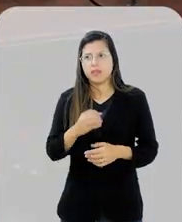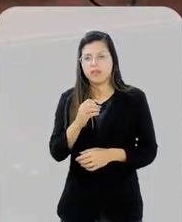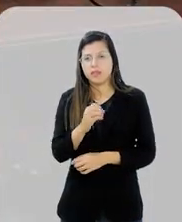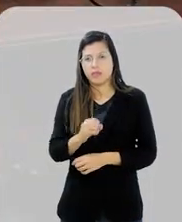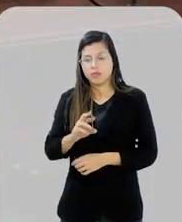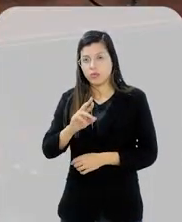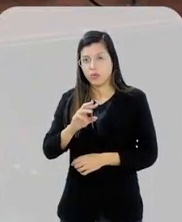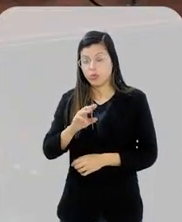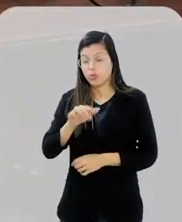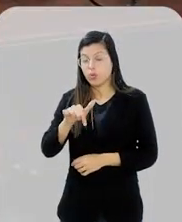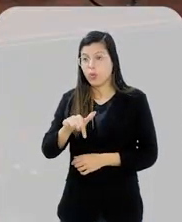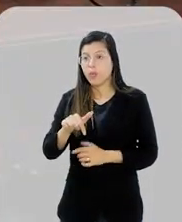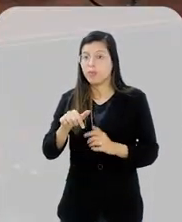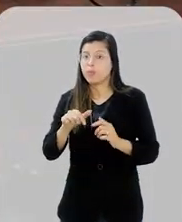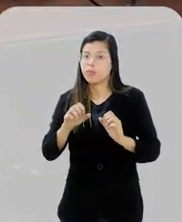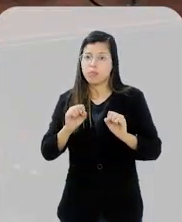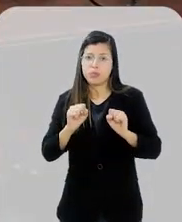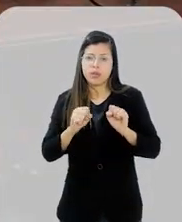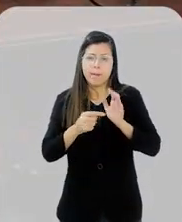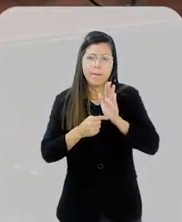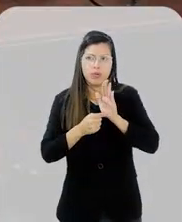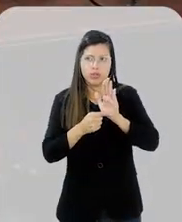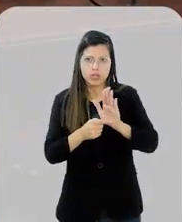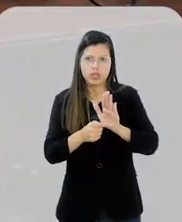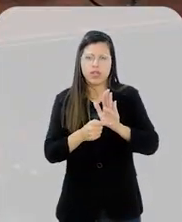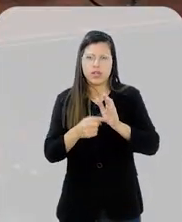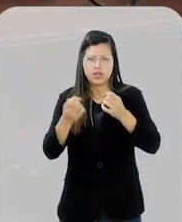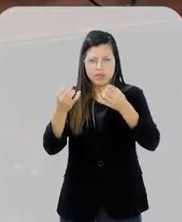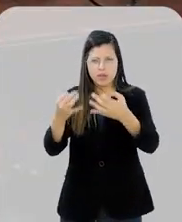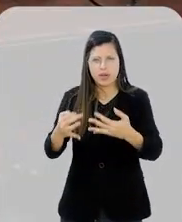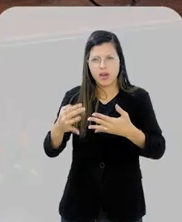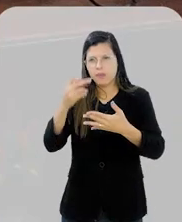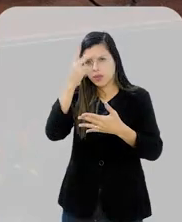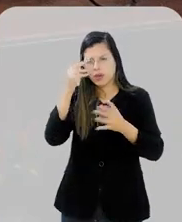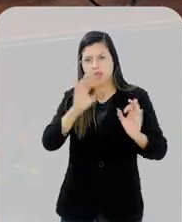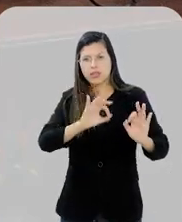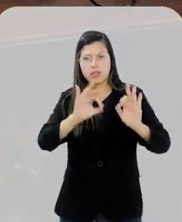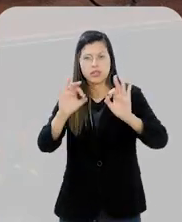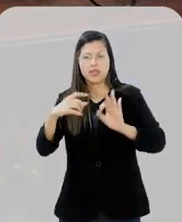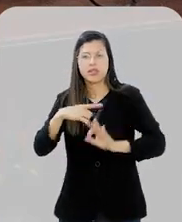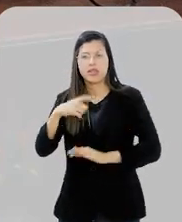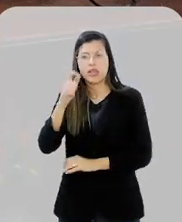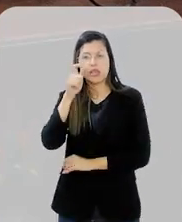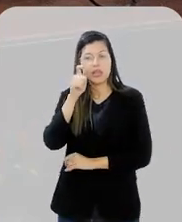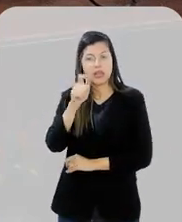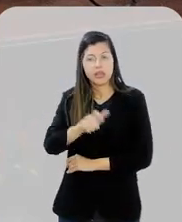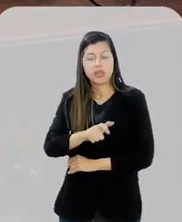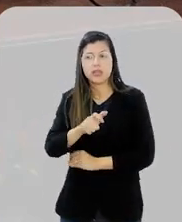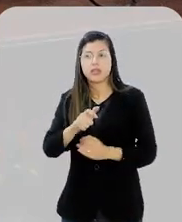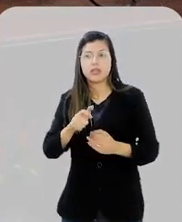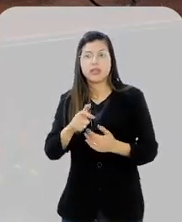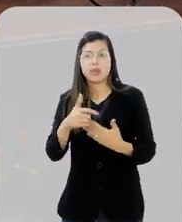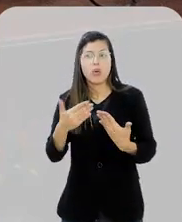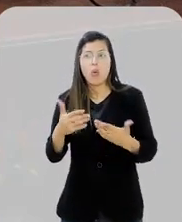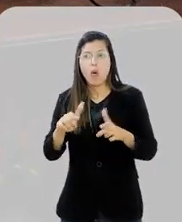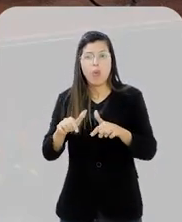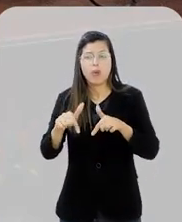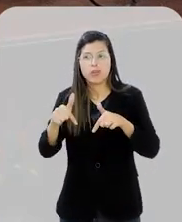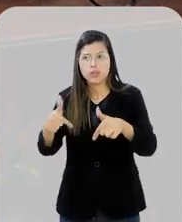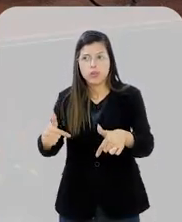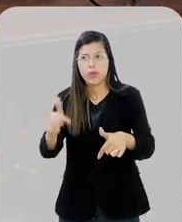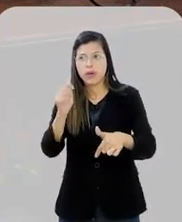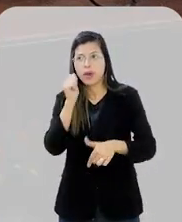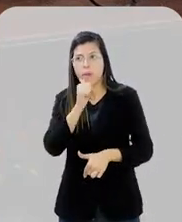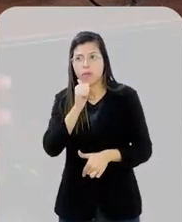Se você puder desenhar para a gente também, então, aí, para quem está nos assistindo e talvez tenha interesse em fazer a cirurgia, qual o caminho que a mulher deve